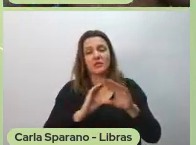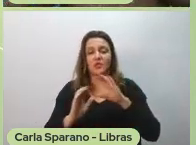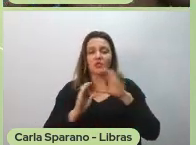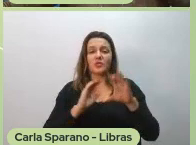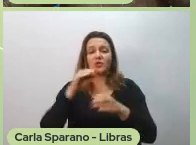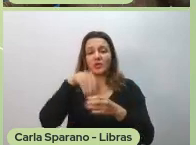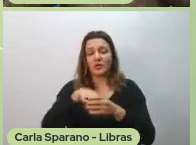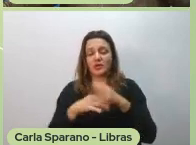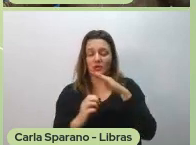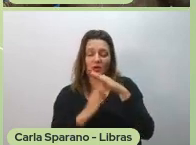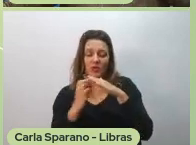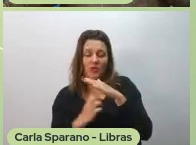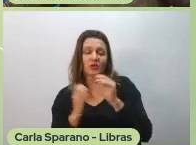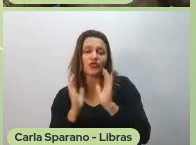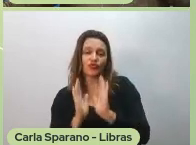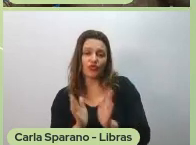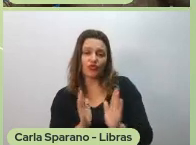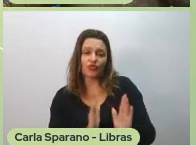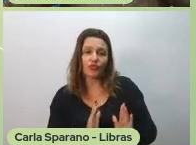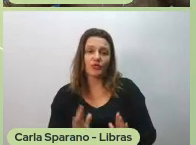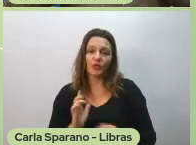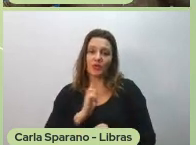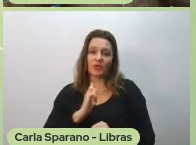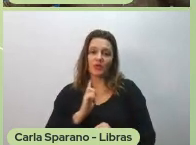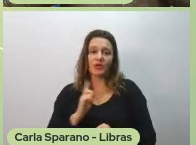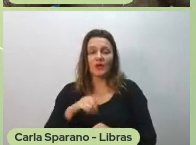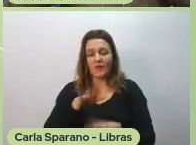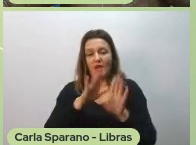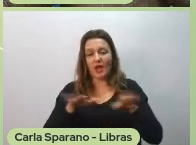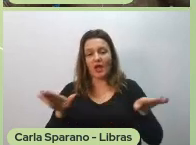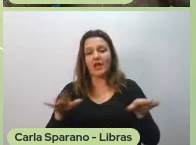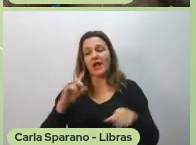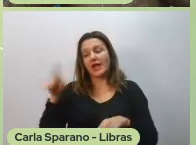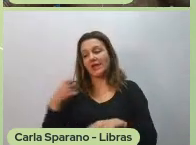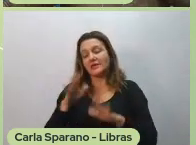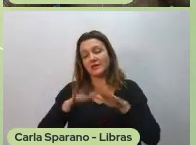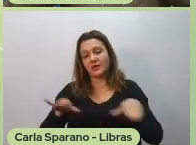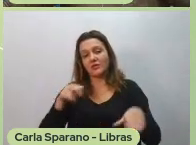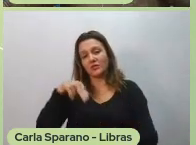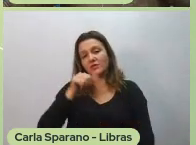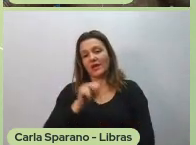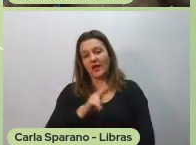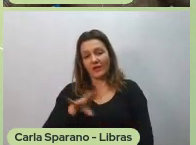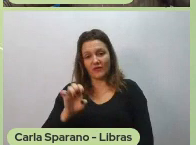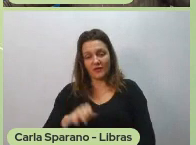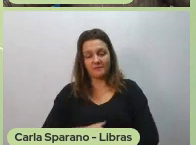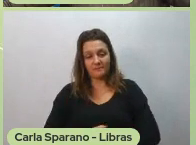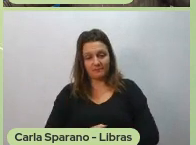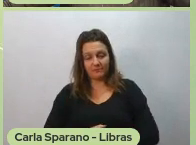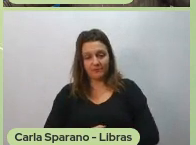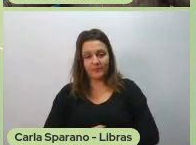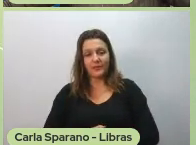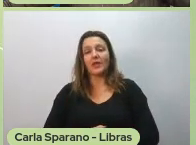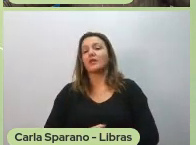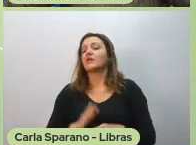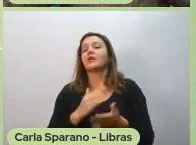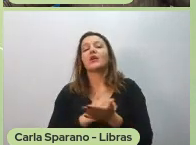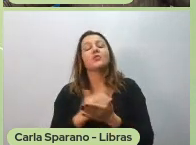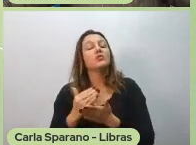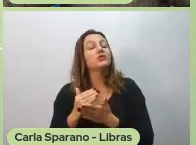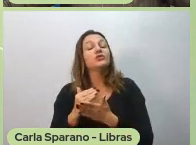do NAVE. Então, assim, agora uma coisa que a gente começou a fazer, que eu amo, chama-se